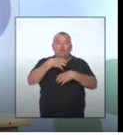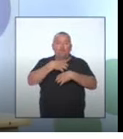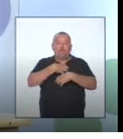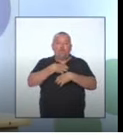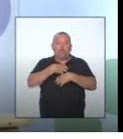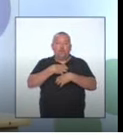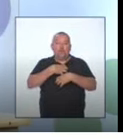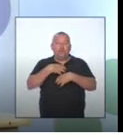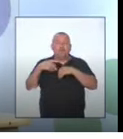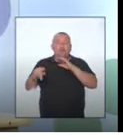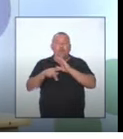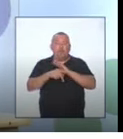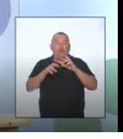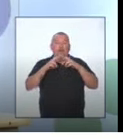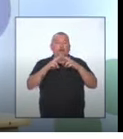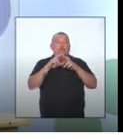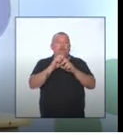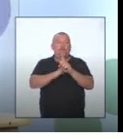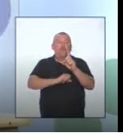perante as redes sociais.